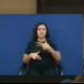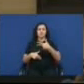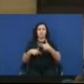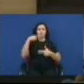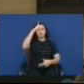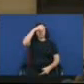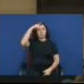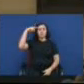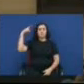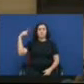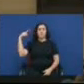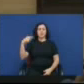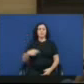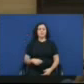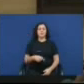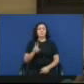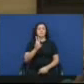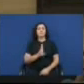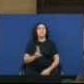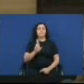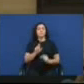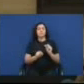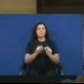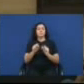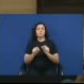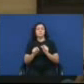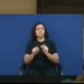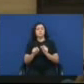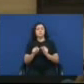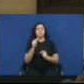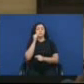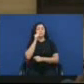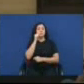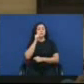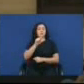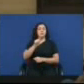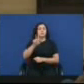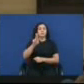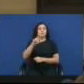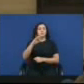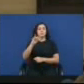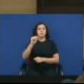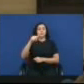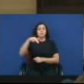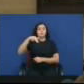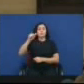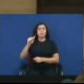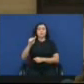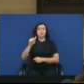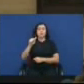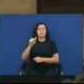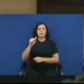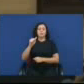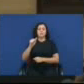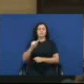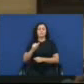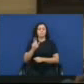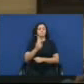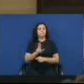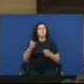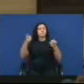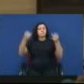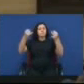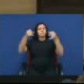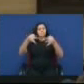Mayra, que será utilizada pela senhora Luciana Benedetti Lavoura.